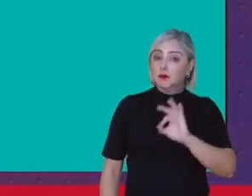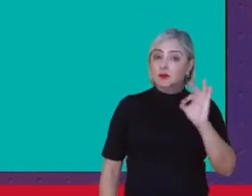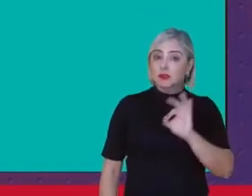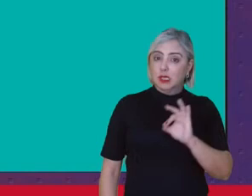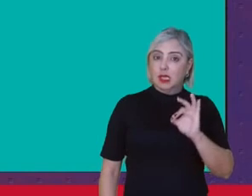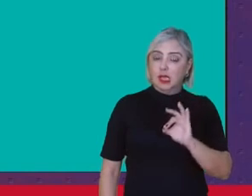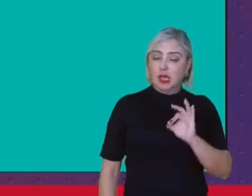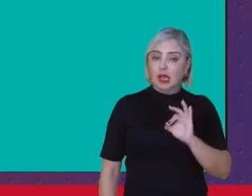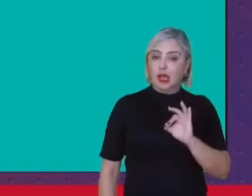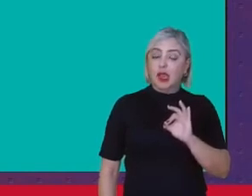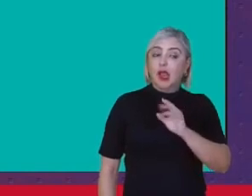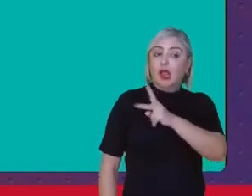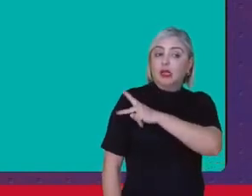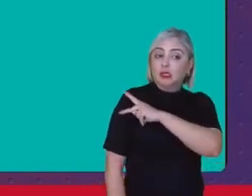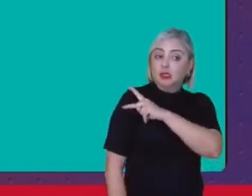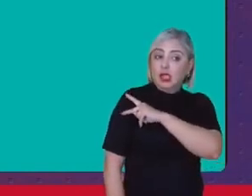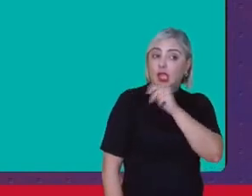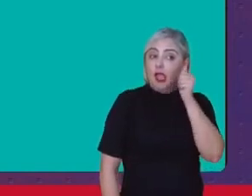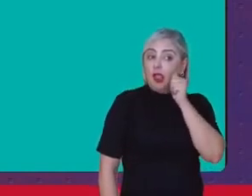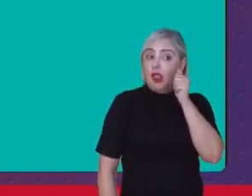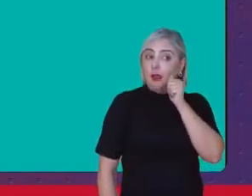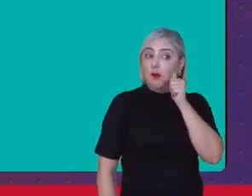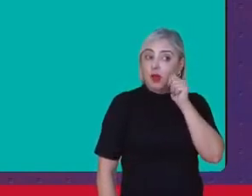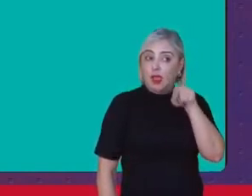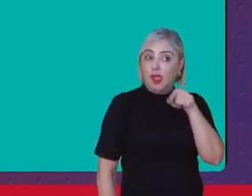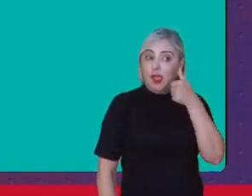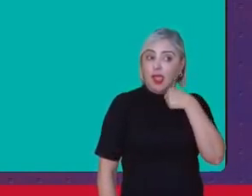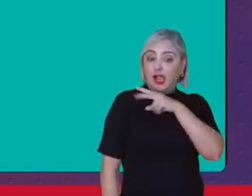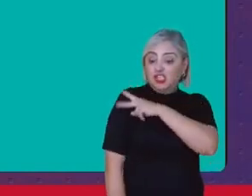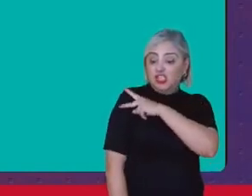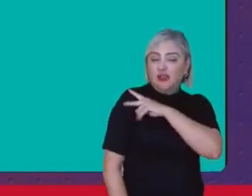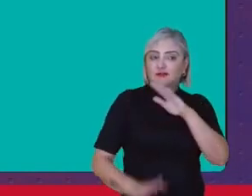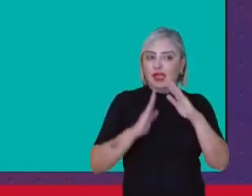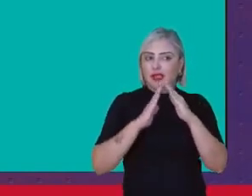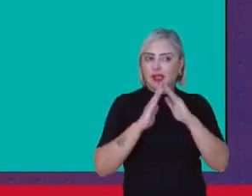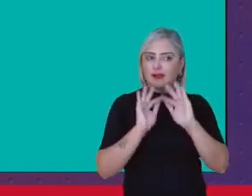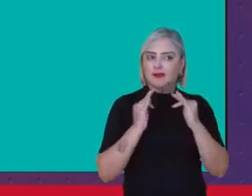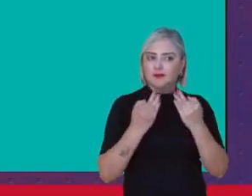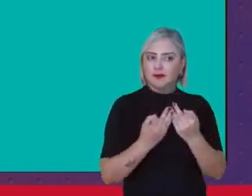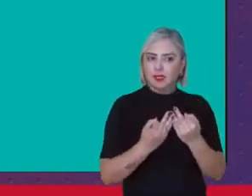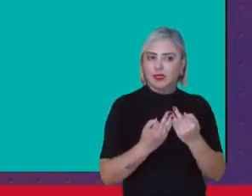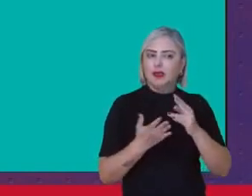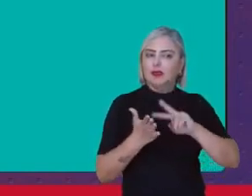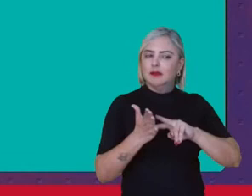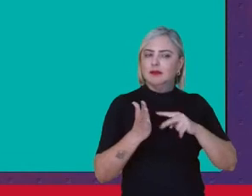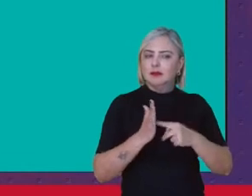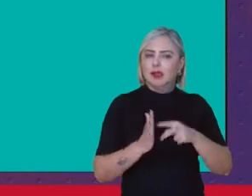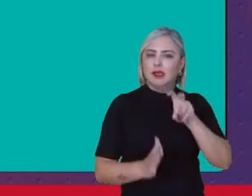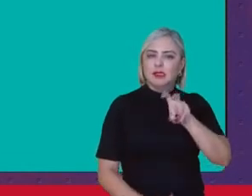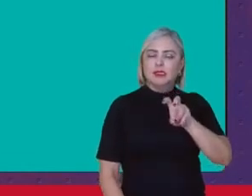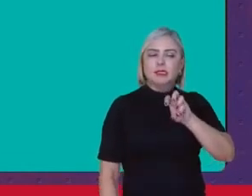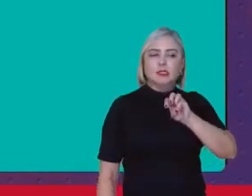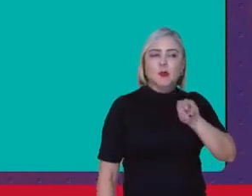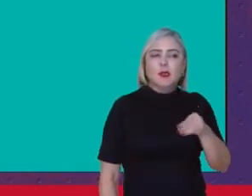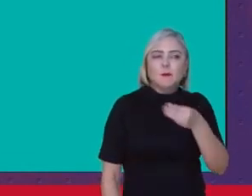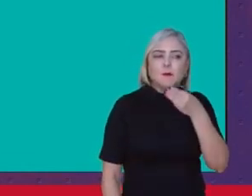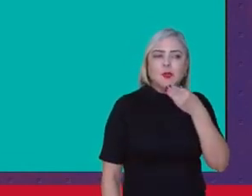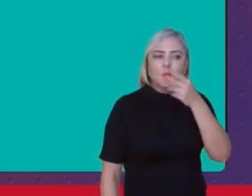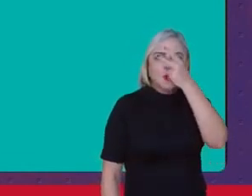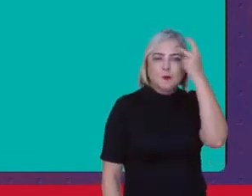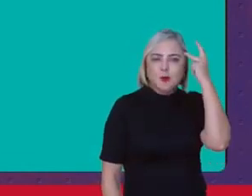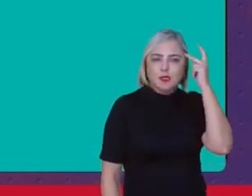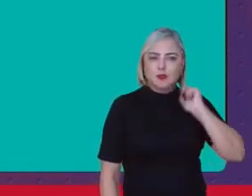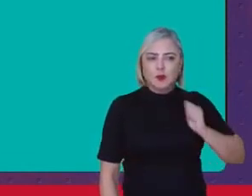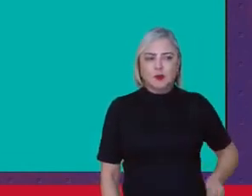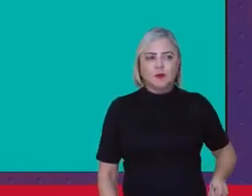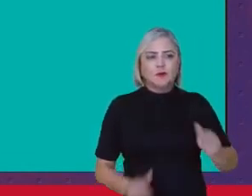93% das titulares do cartão são mulheres, né? Isso significa 50 milhões de pessoas, graças ao